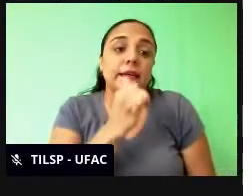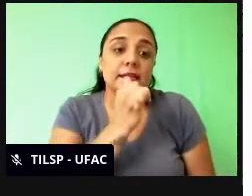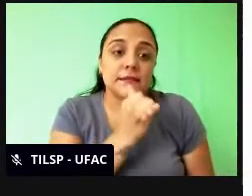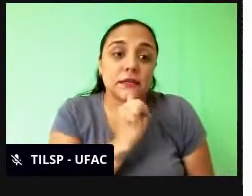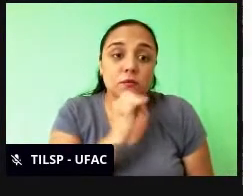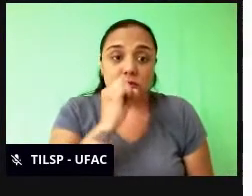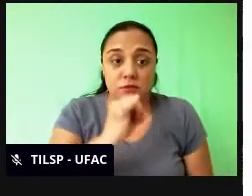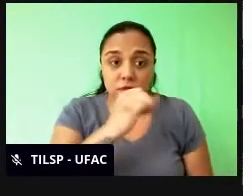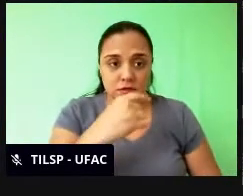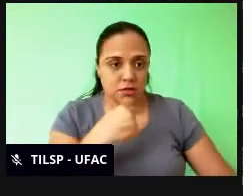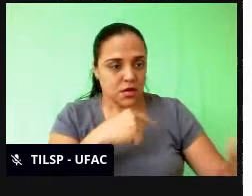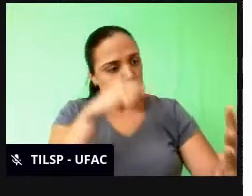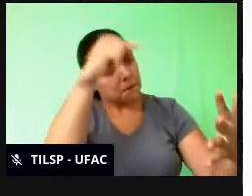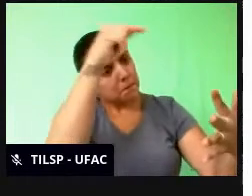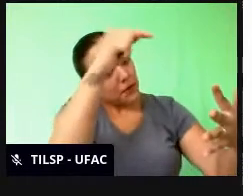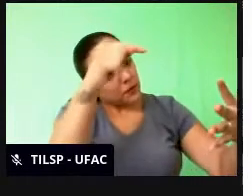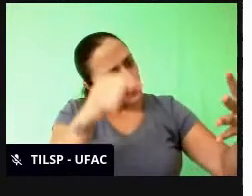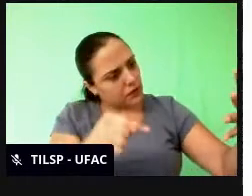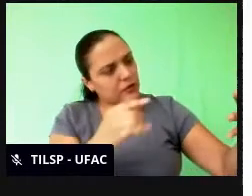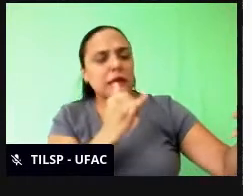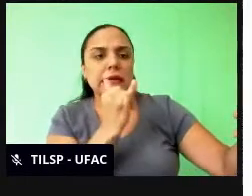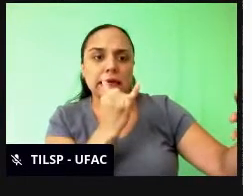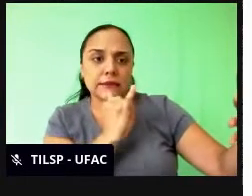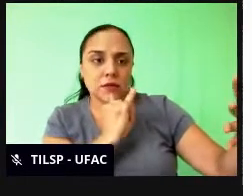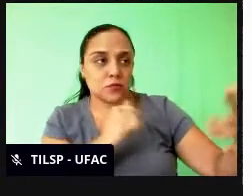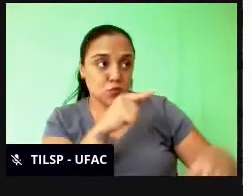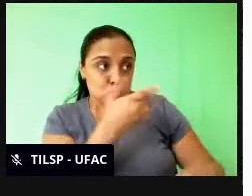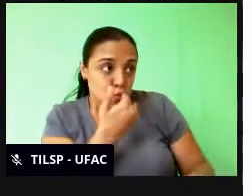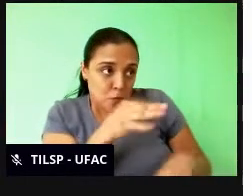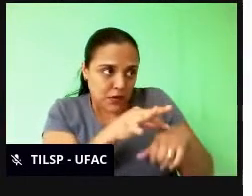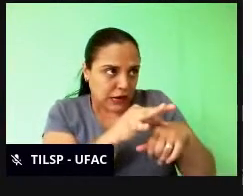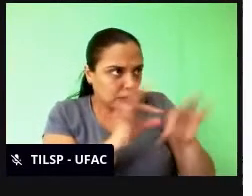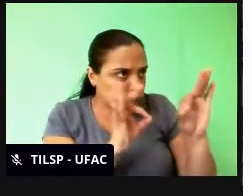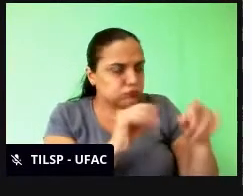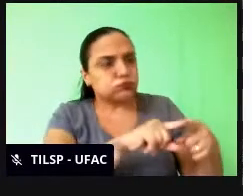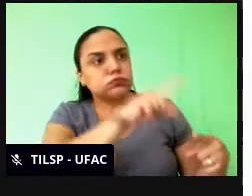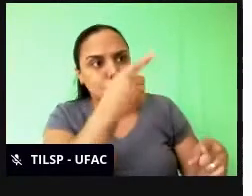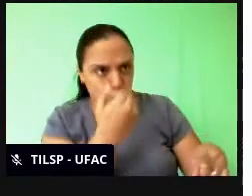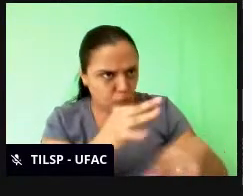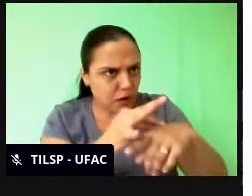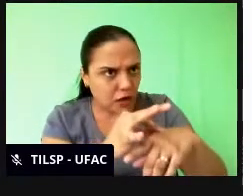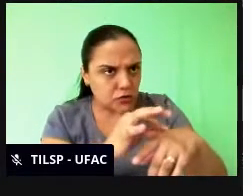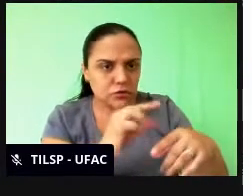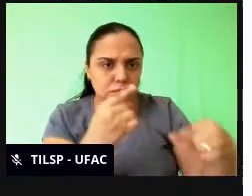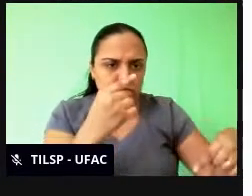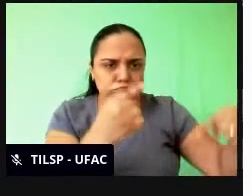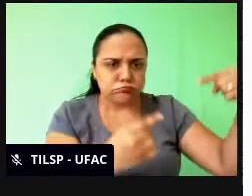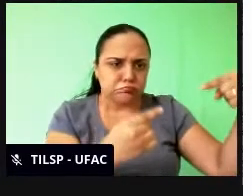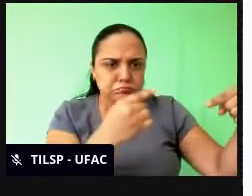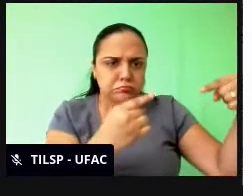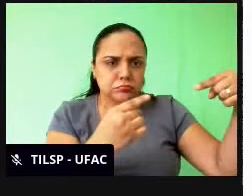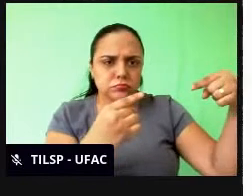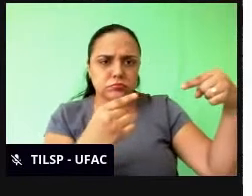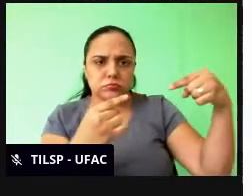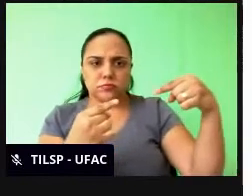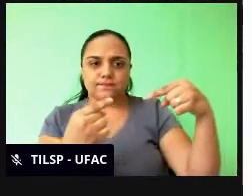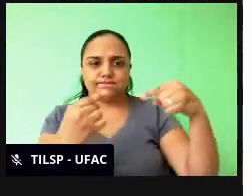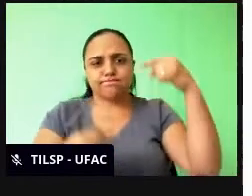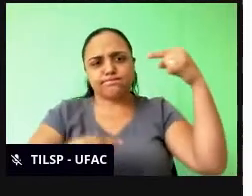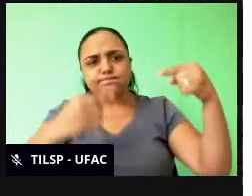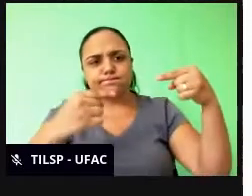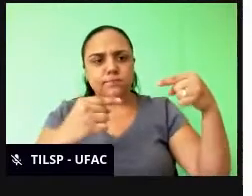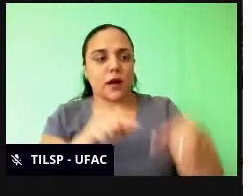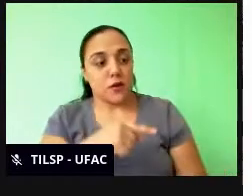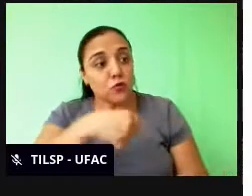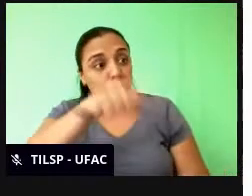gente compara o indivíduo que é onívoro, vegano ou ovo-lacto-vegetariano, quando eles são submetidos a um protocolo de